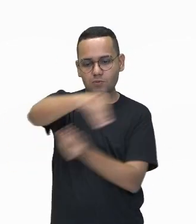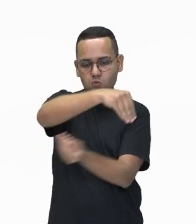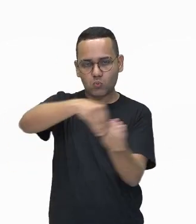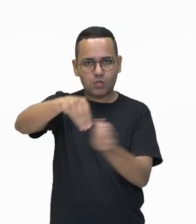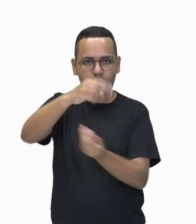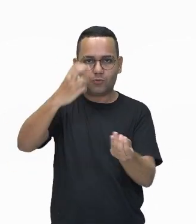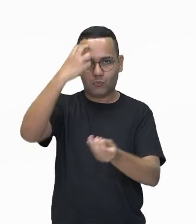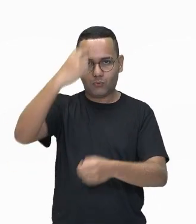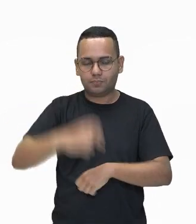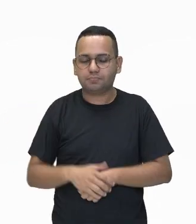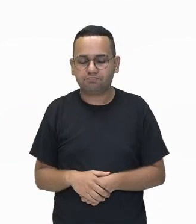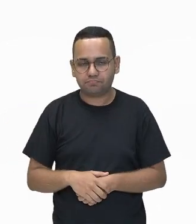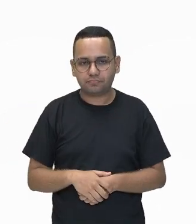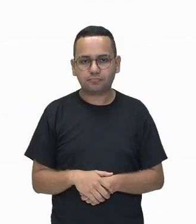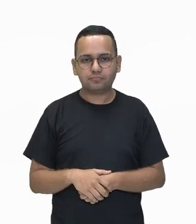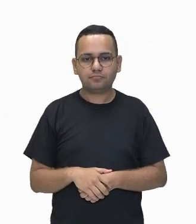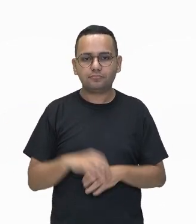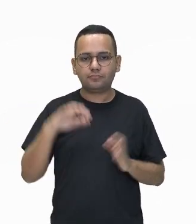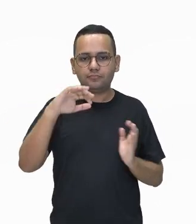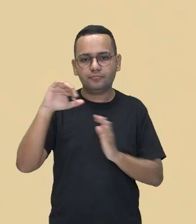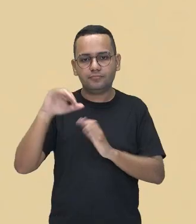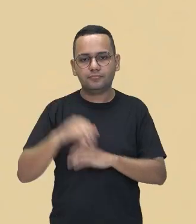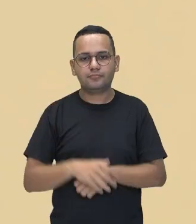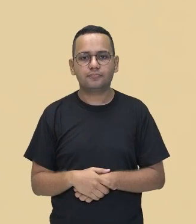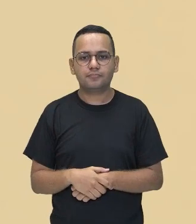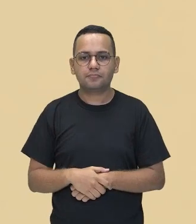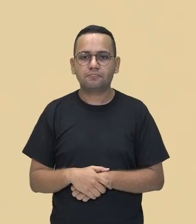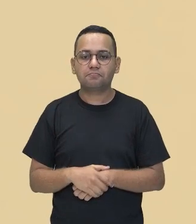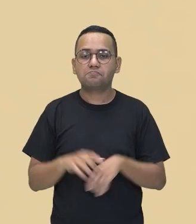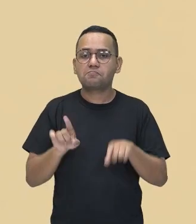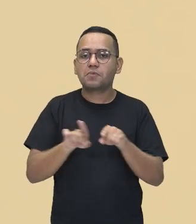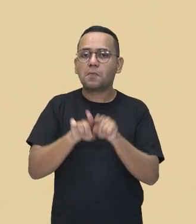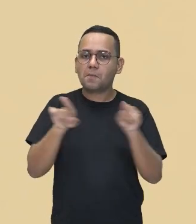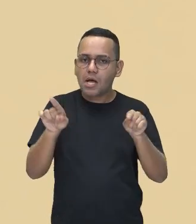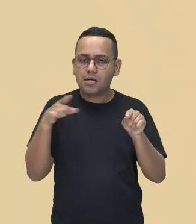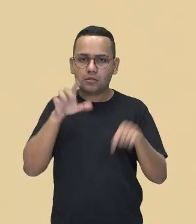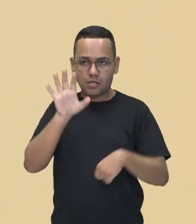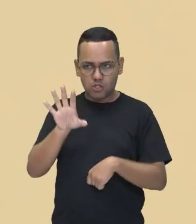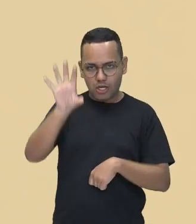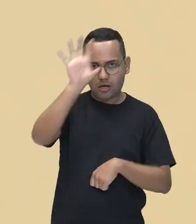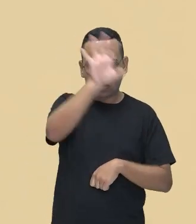das nossas regiões, elas nos trazem importantes